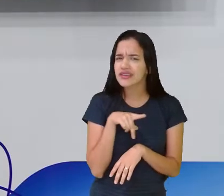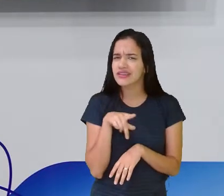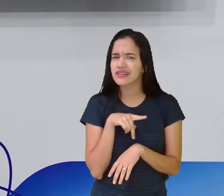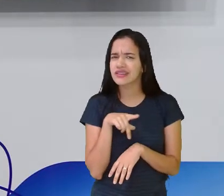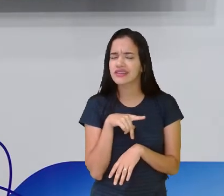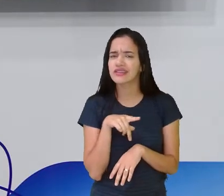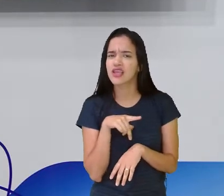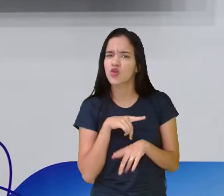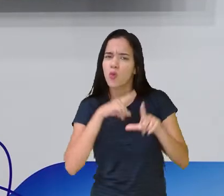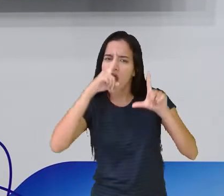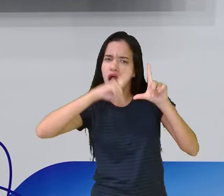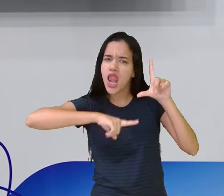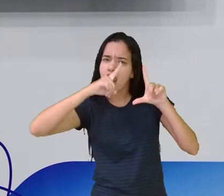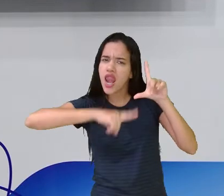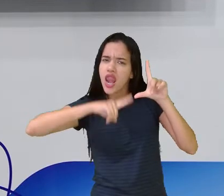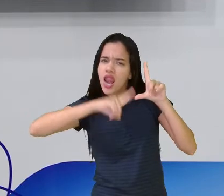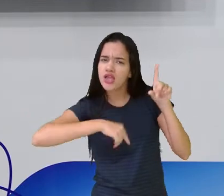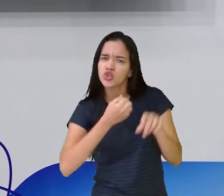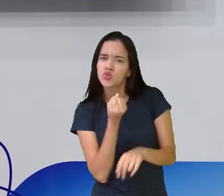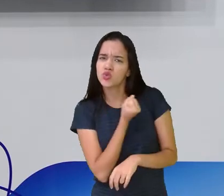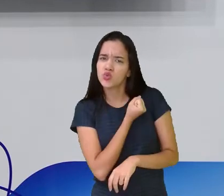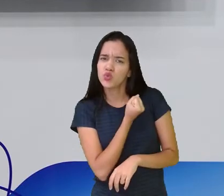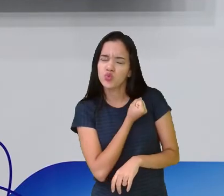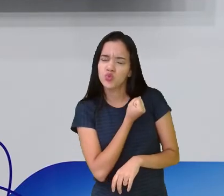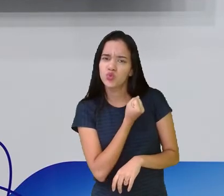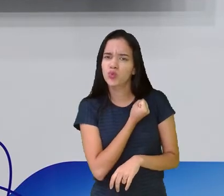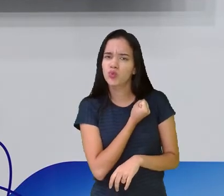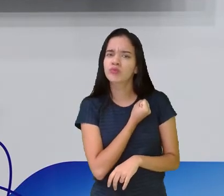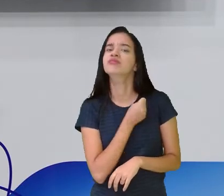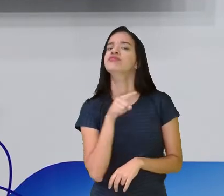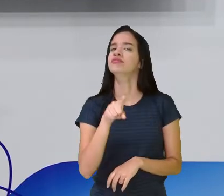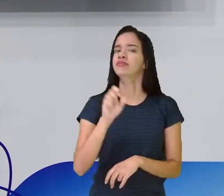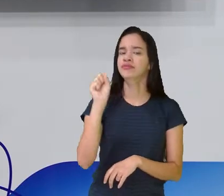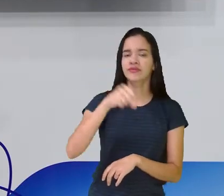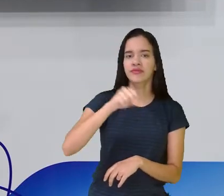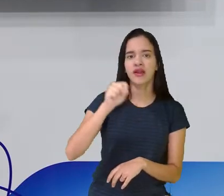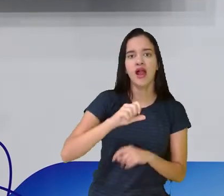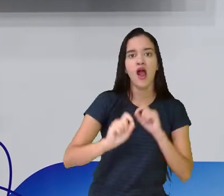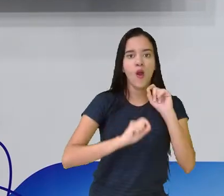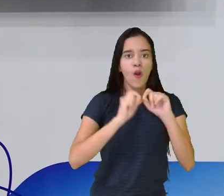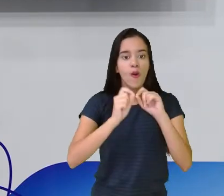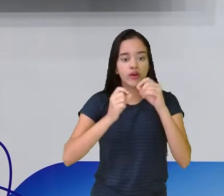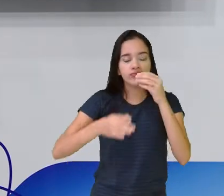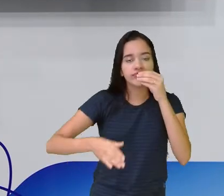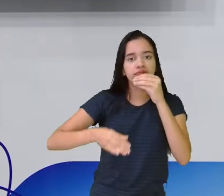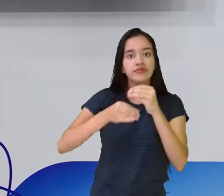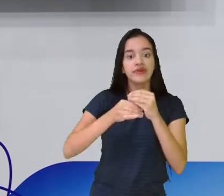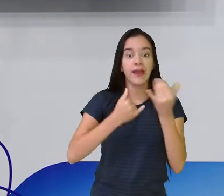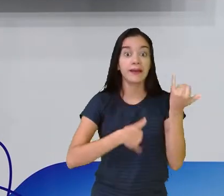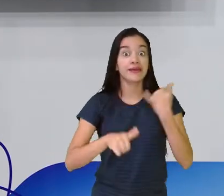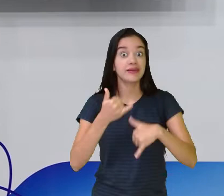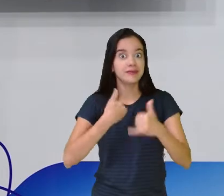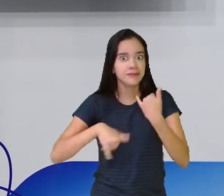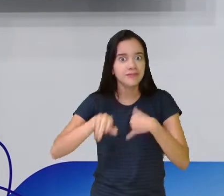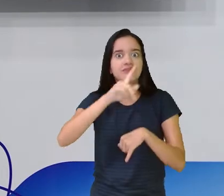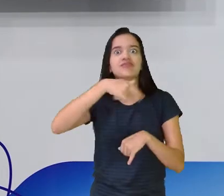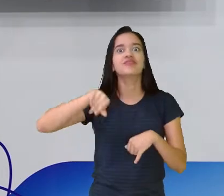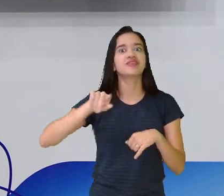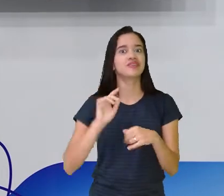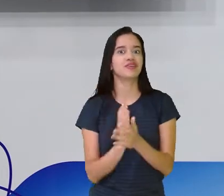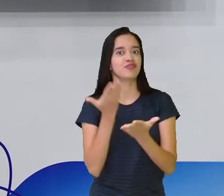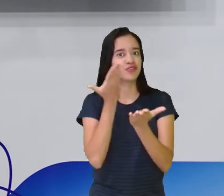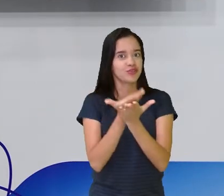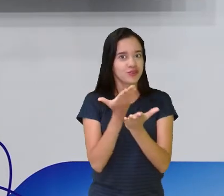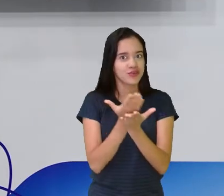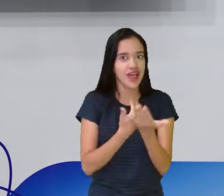aqui ao redor, umas letras, uns números, não é? Isso mesmo, porque esses aqui são componentes químicos, gente. Vocês vão estudar